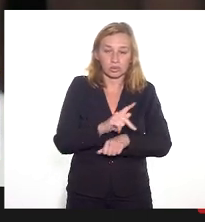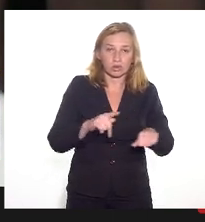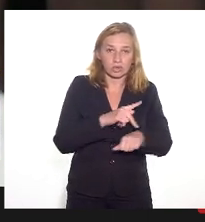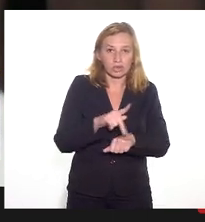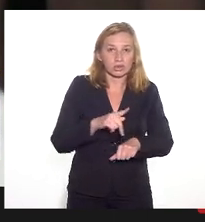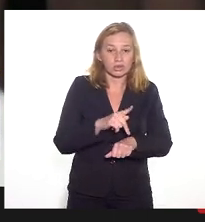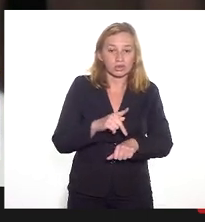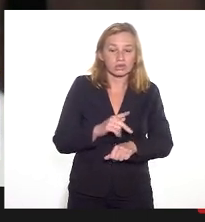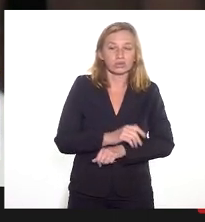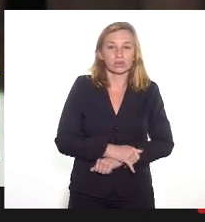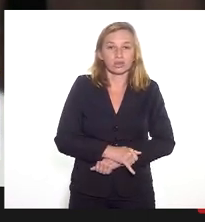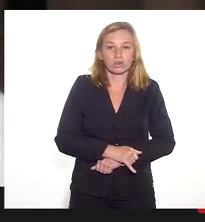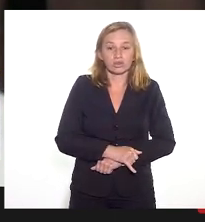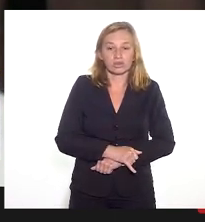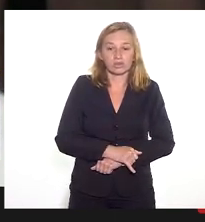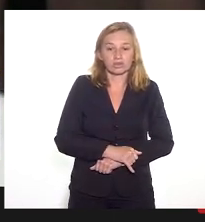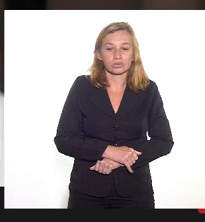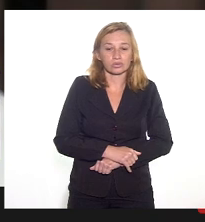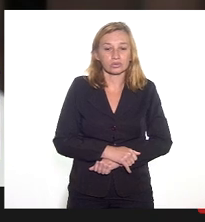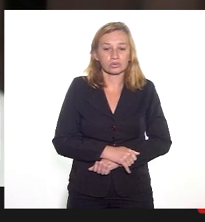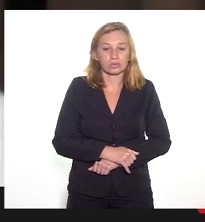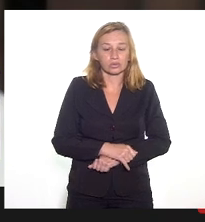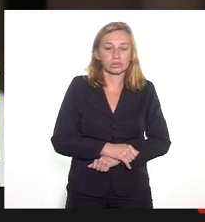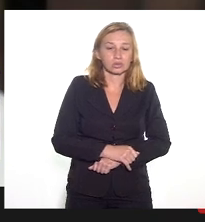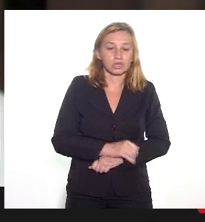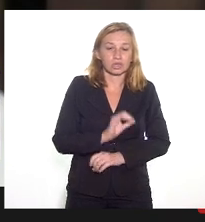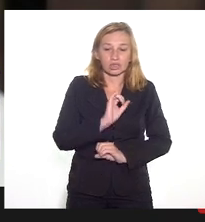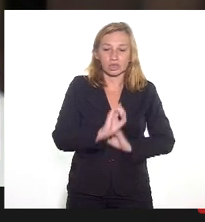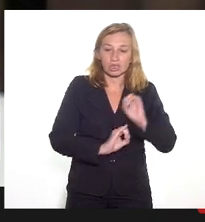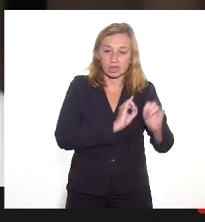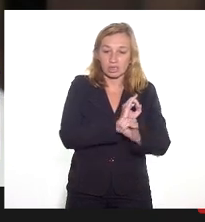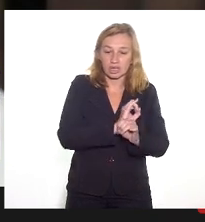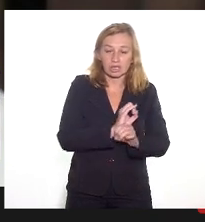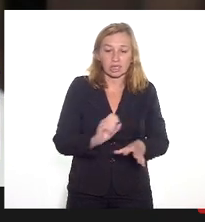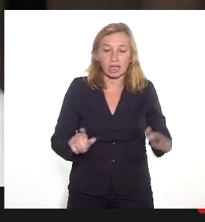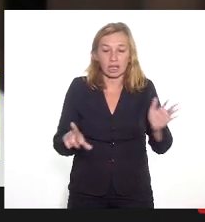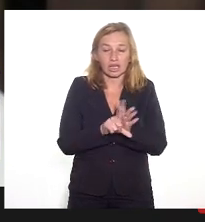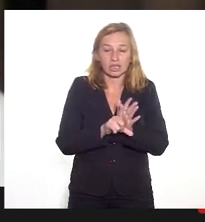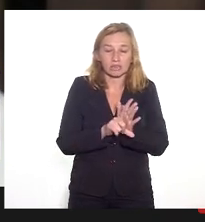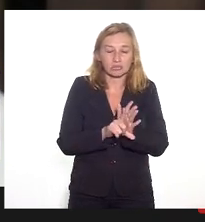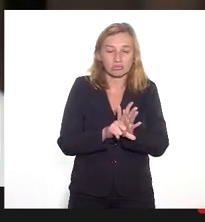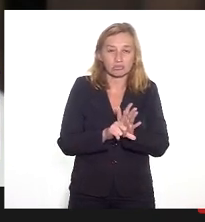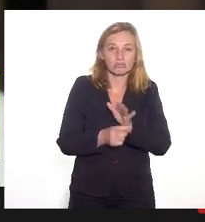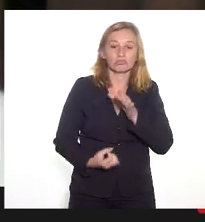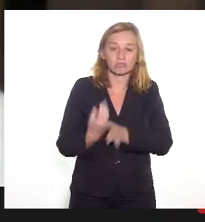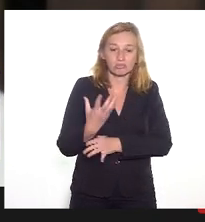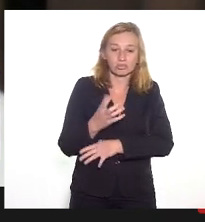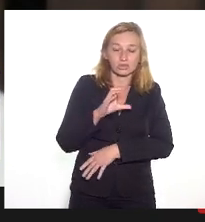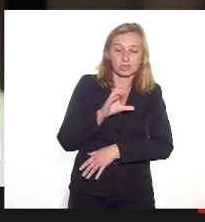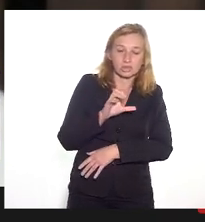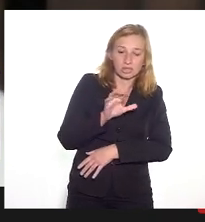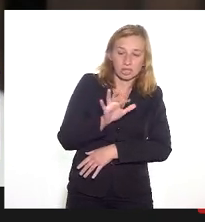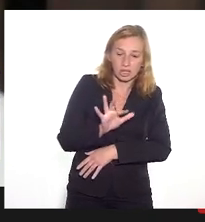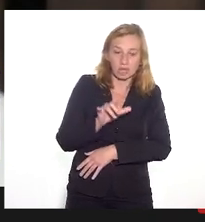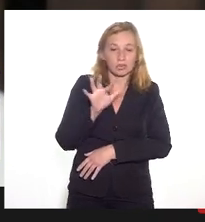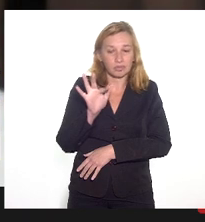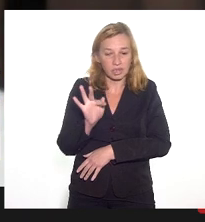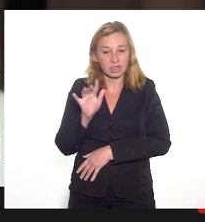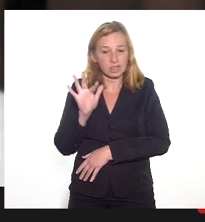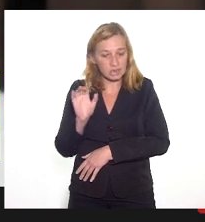aí desde a questão do Marco Civil da Internet, a questão da lei que criou a EBC, a comunicação